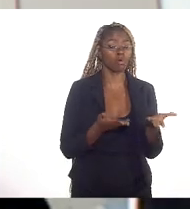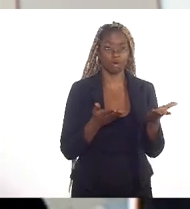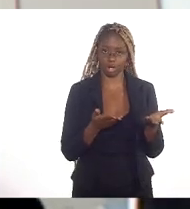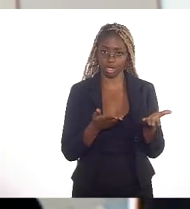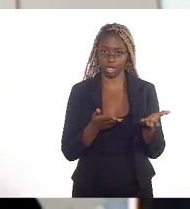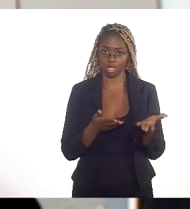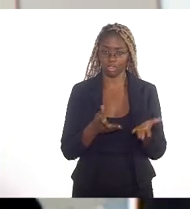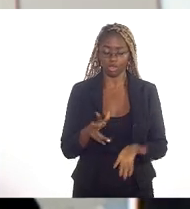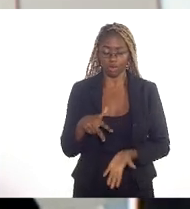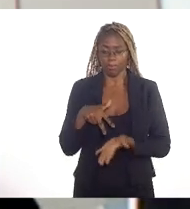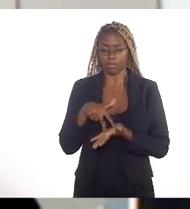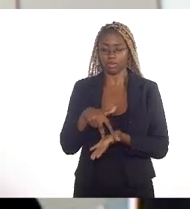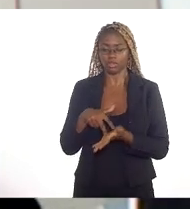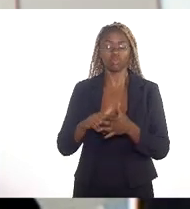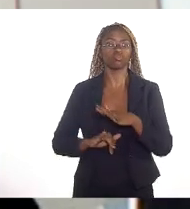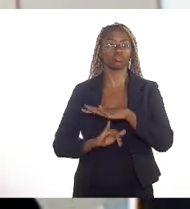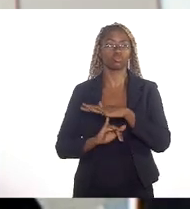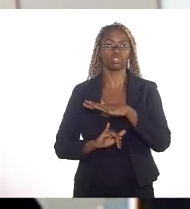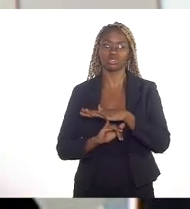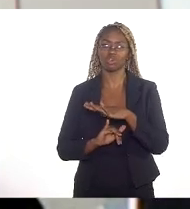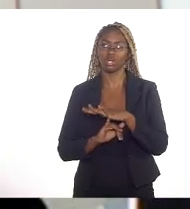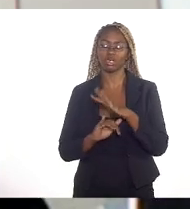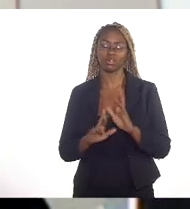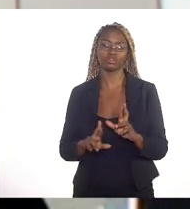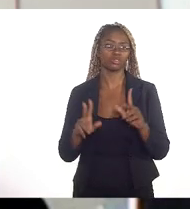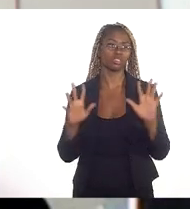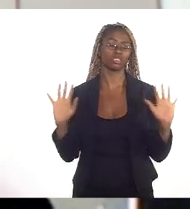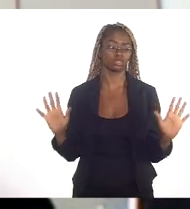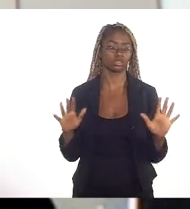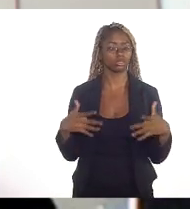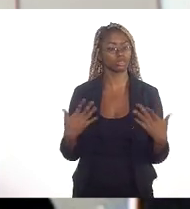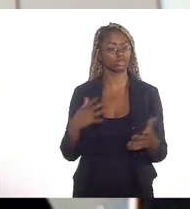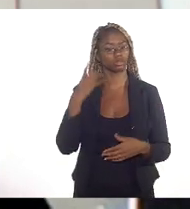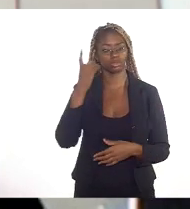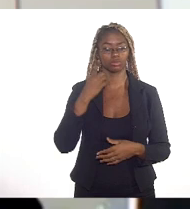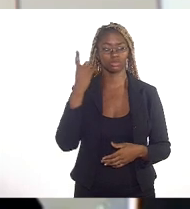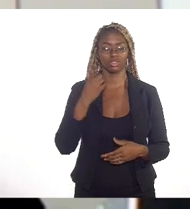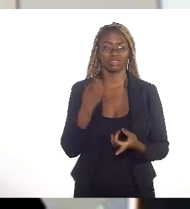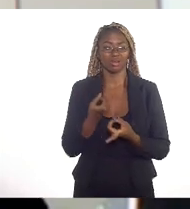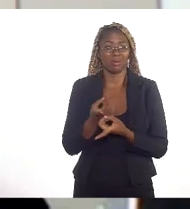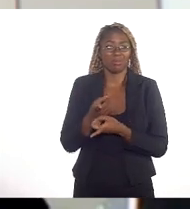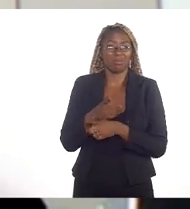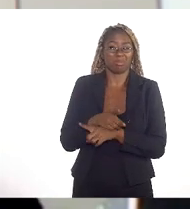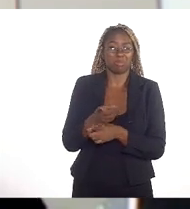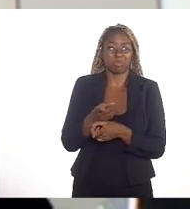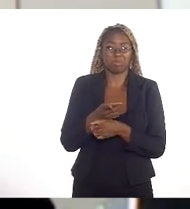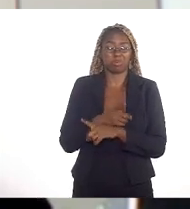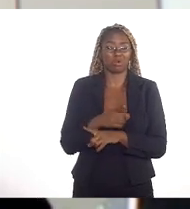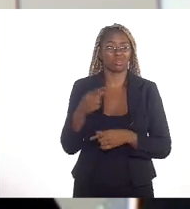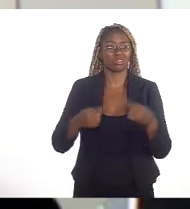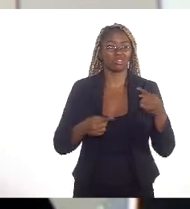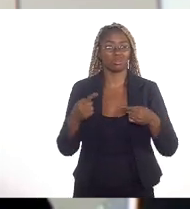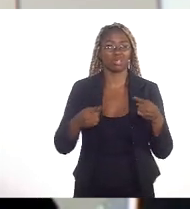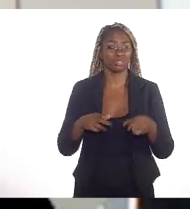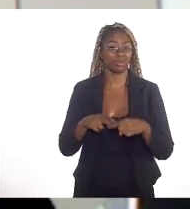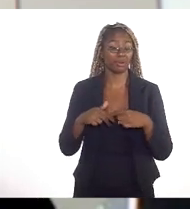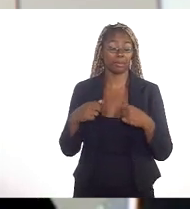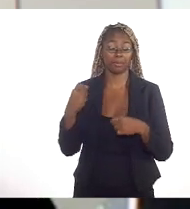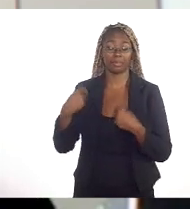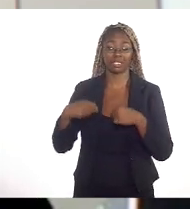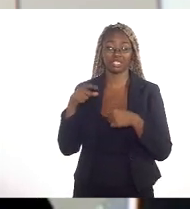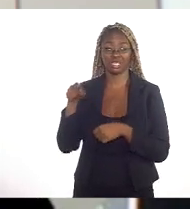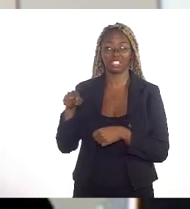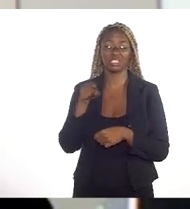um posicionamento institucional favorável ou contrário. Então, esses deputados distorcem, né, o debate porque precisam disso para